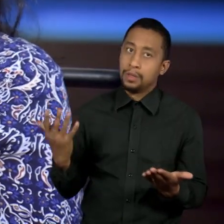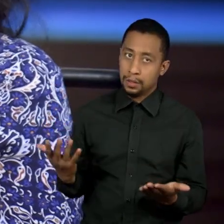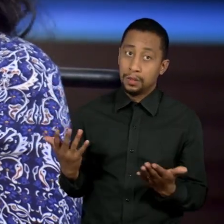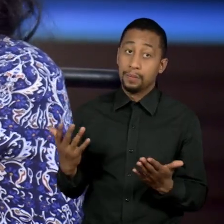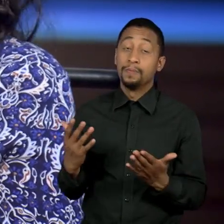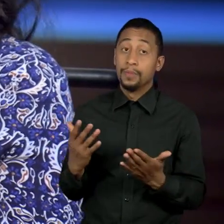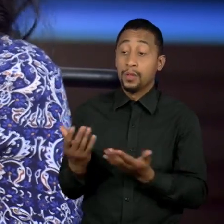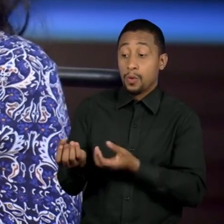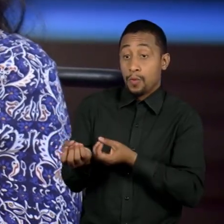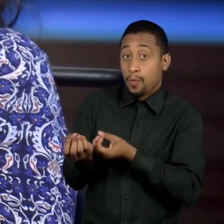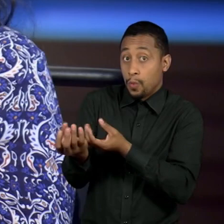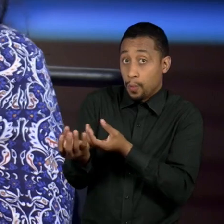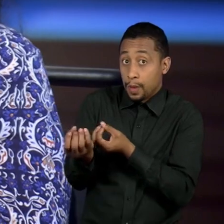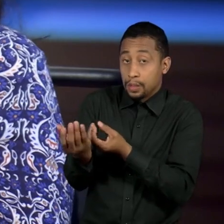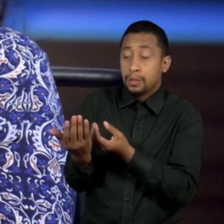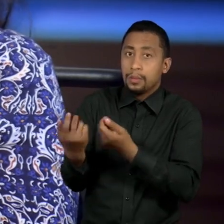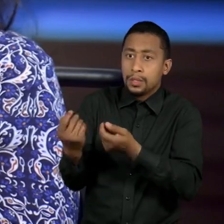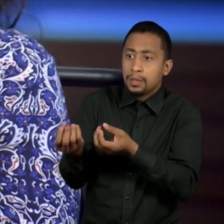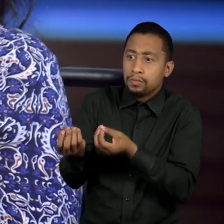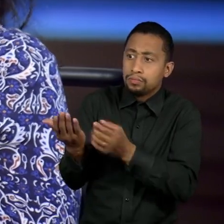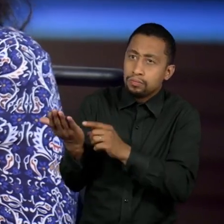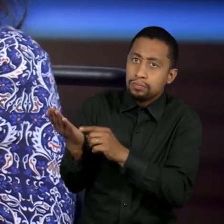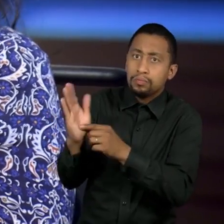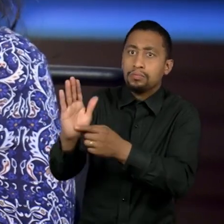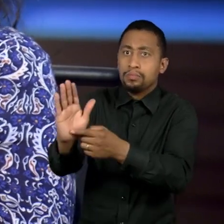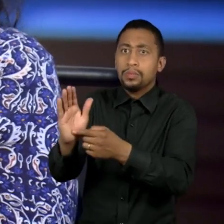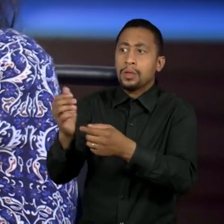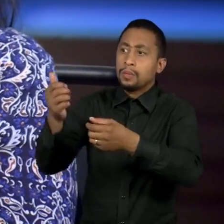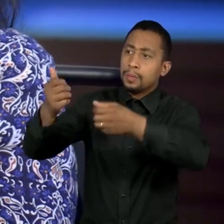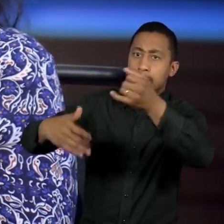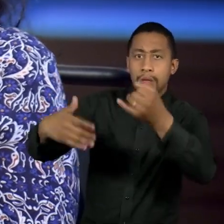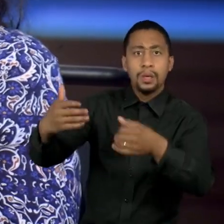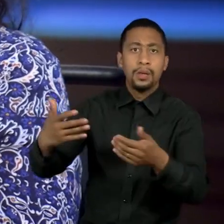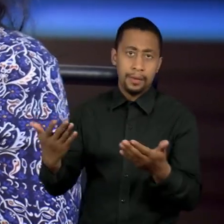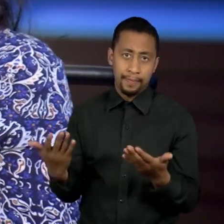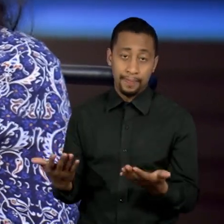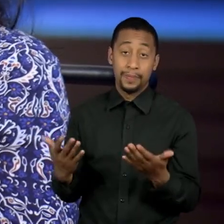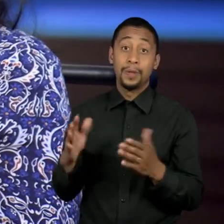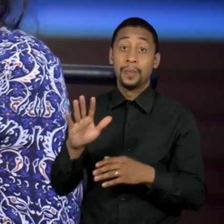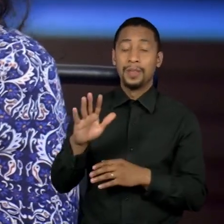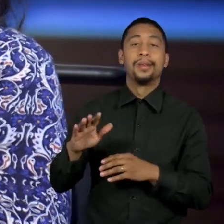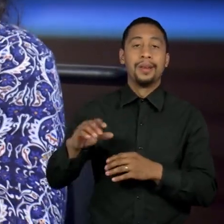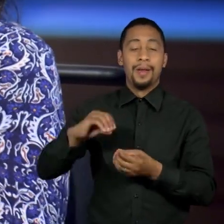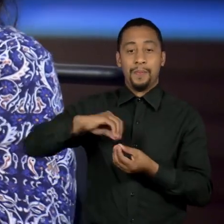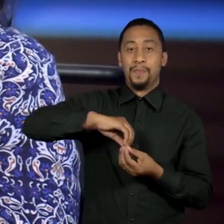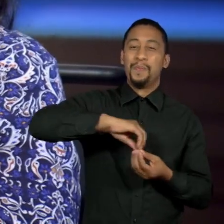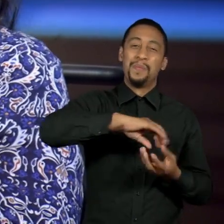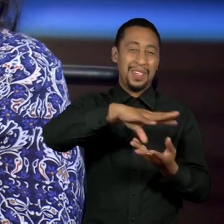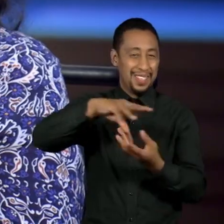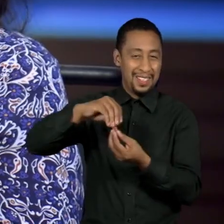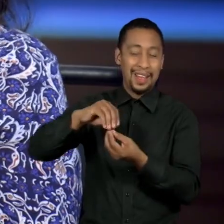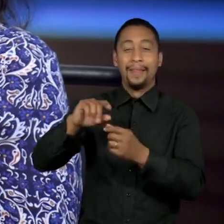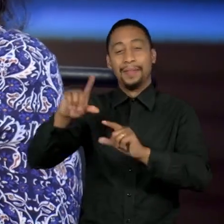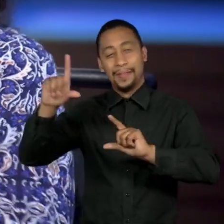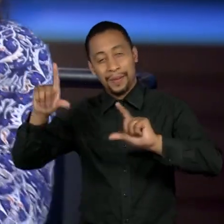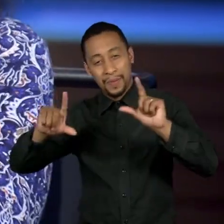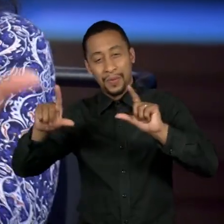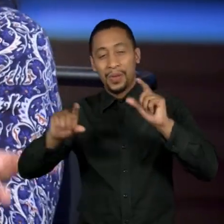preocupada com a recepção de refugiados, 61% dos brasileiros não executaram nenhuma ação manifestando apoio a essa causa nos